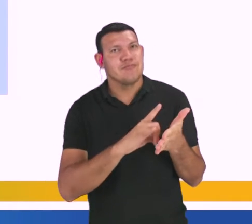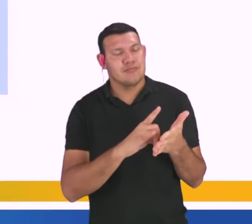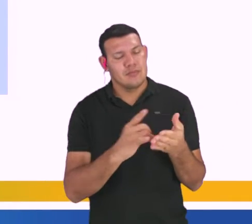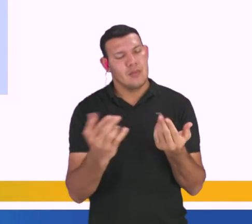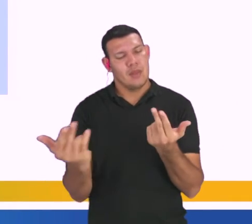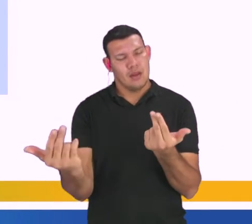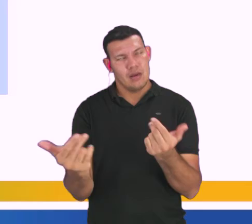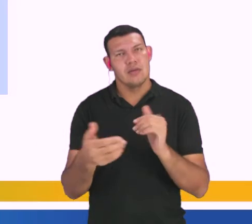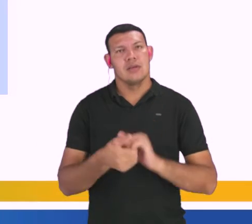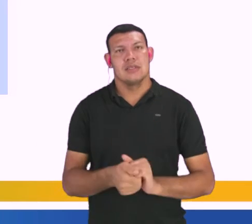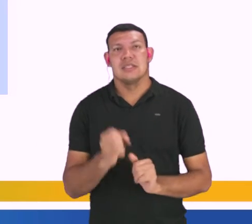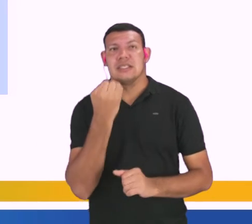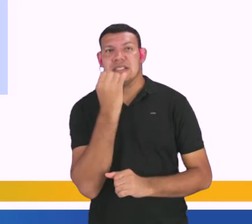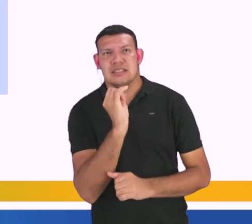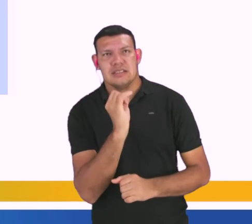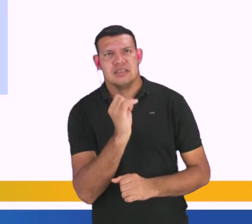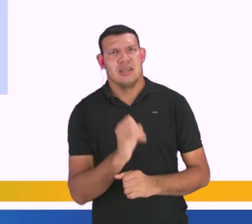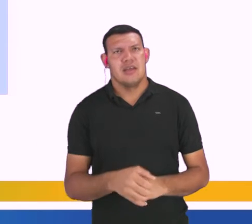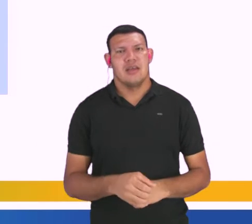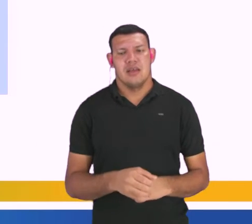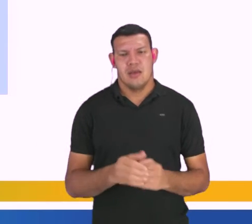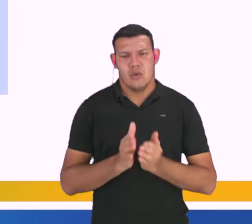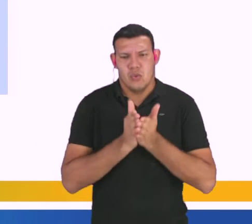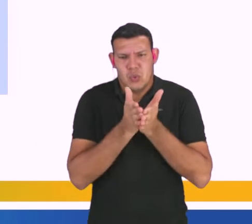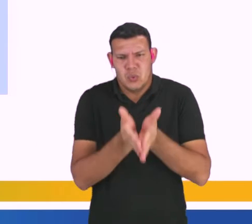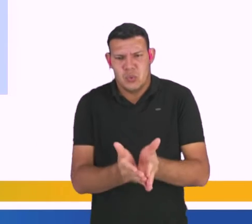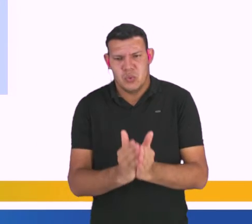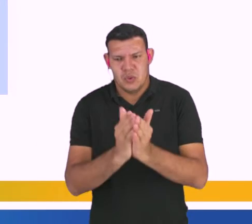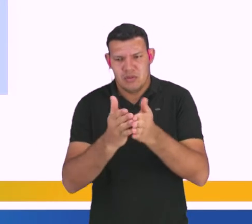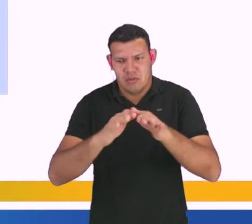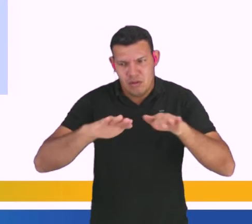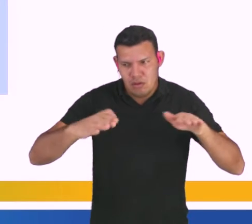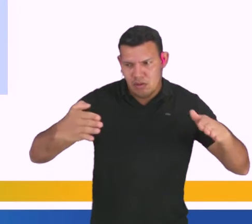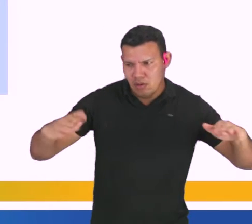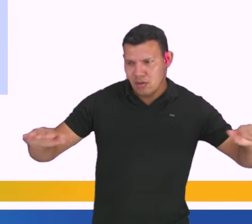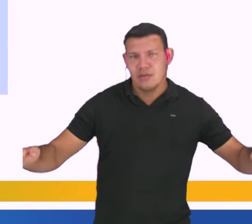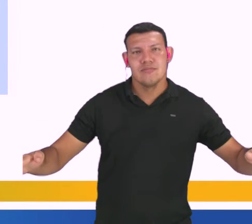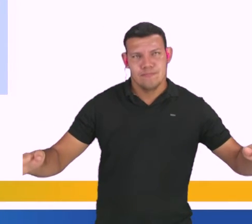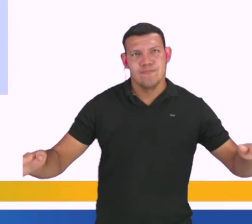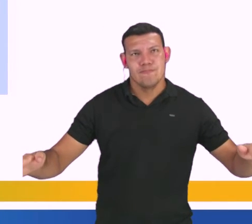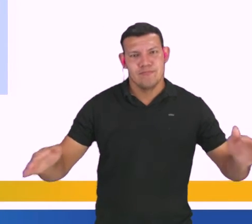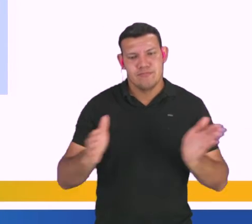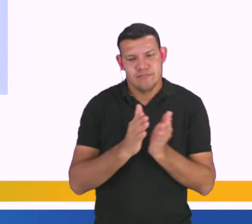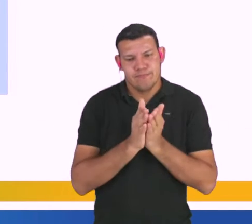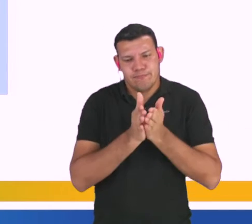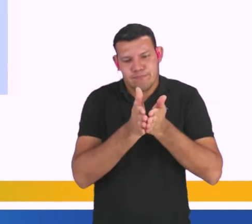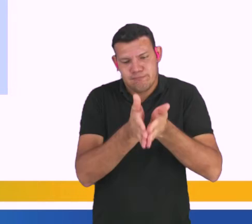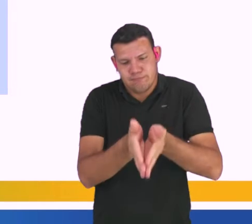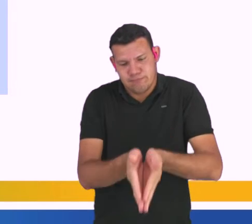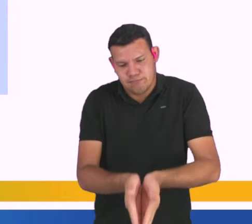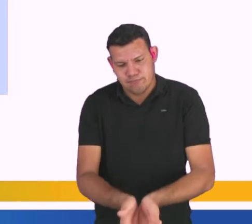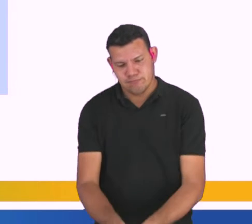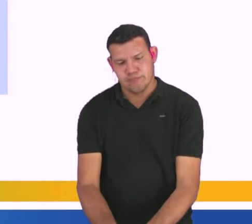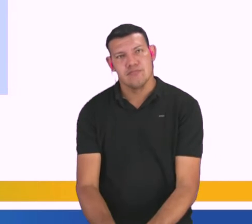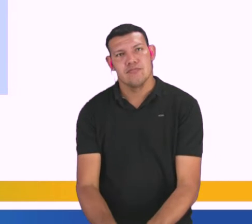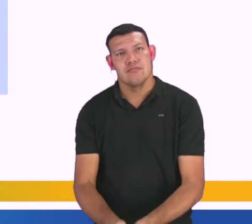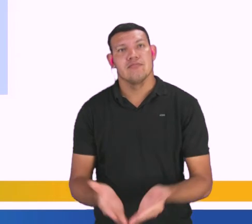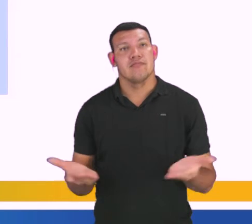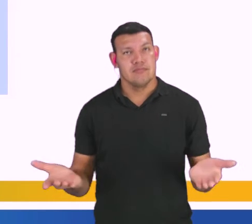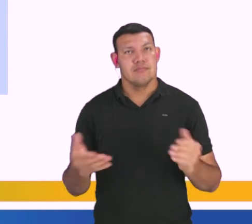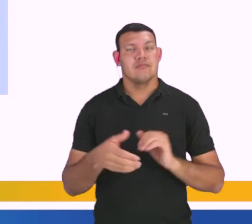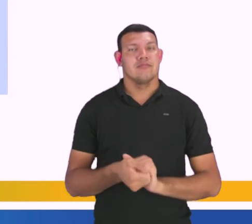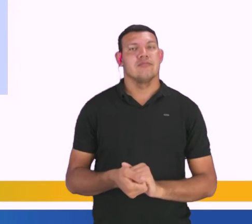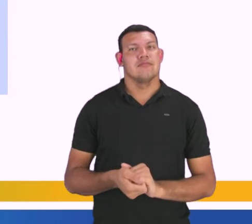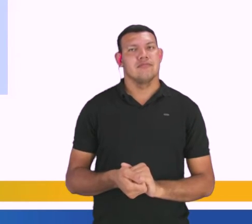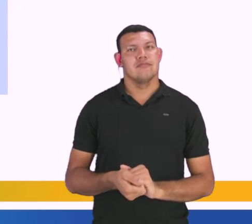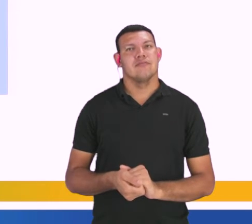ao seu próprio peso. Por quê? Porque se o formato não permite o deslocamento desse fluido igual ao peso, ele tende a ser imerso, ou seja, a